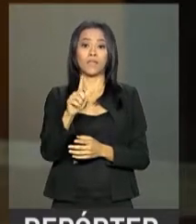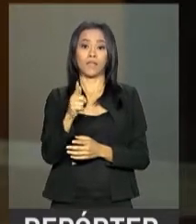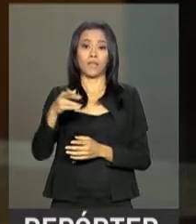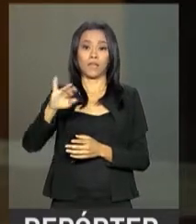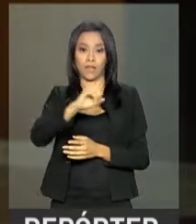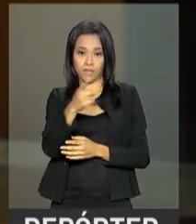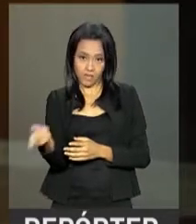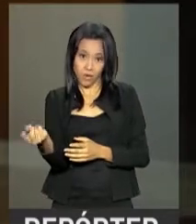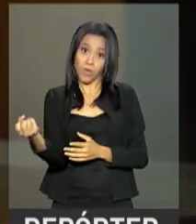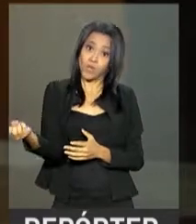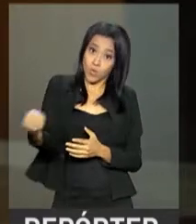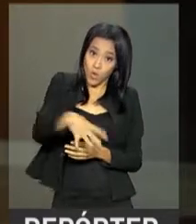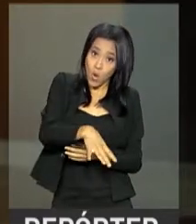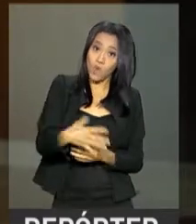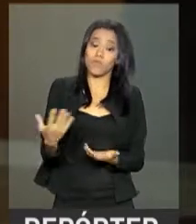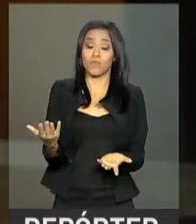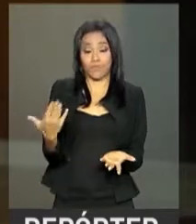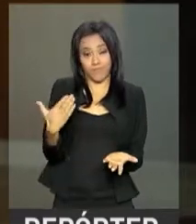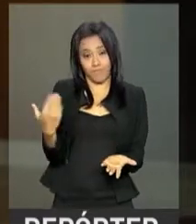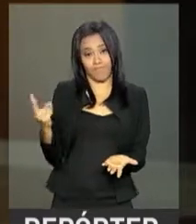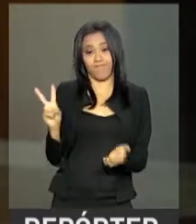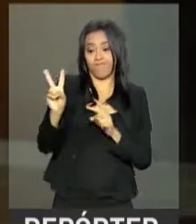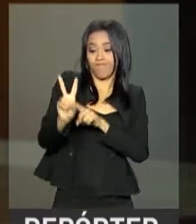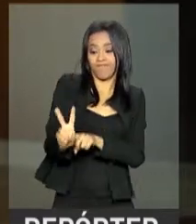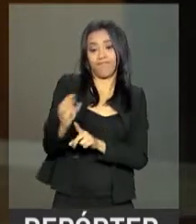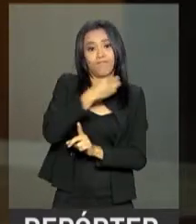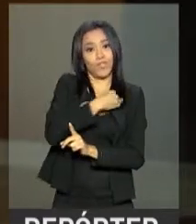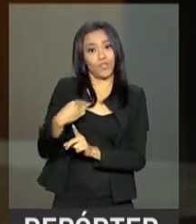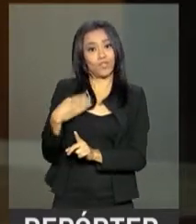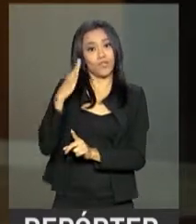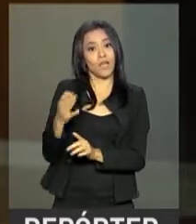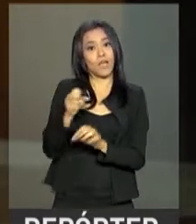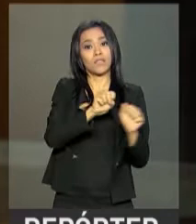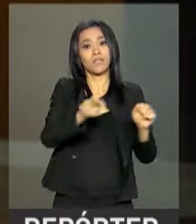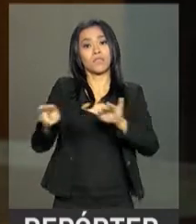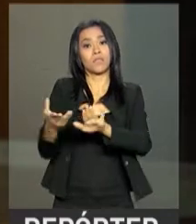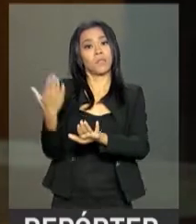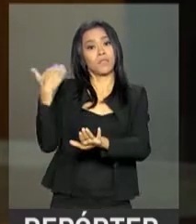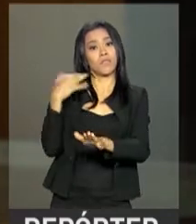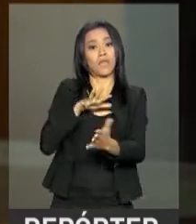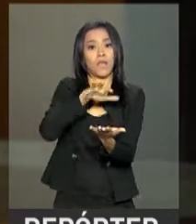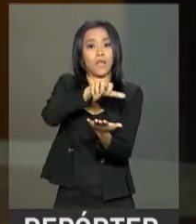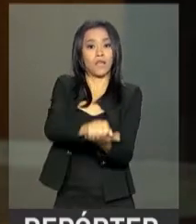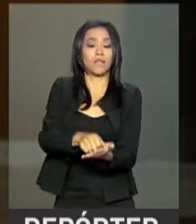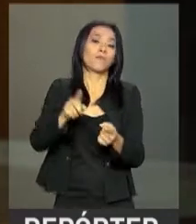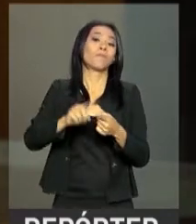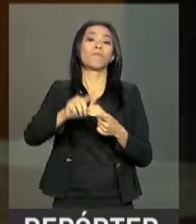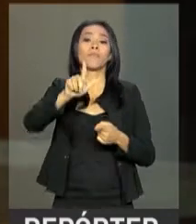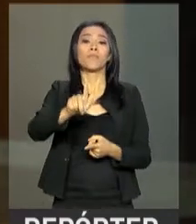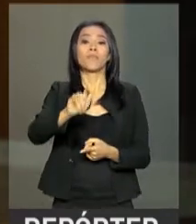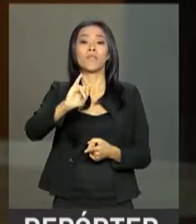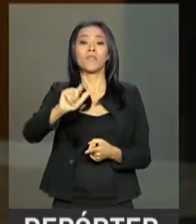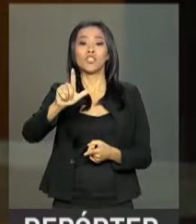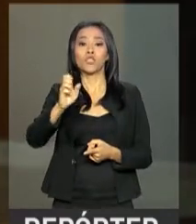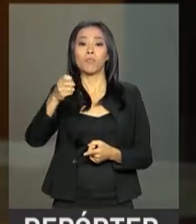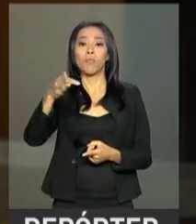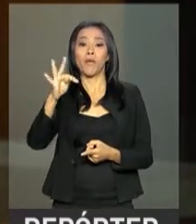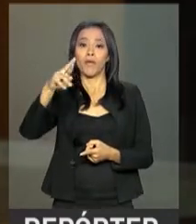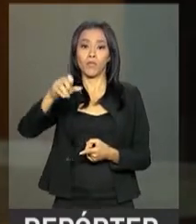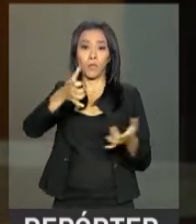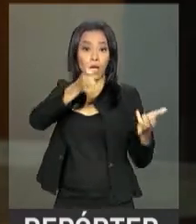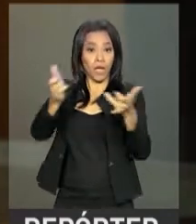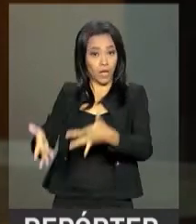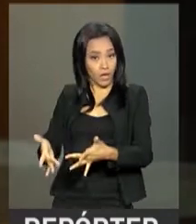desses dois novos ministros já assumiram os cargos na semana passada gilberto occhi deixou a presidência da caixa